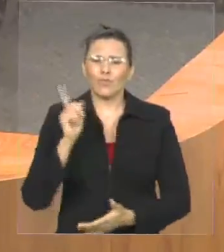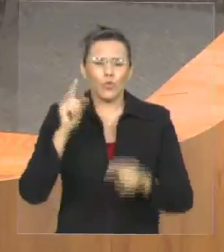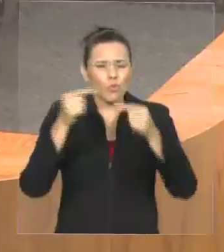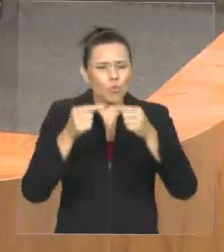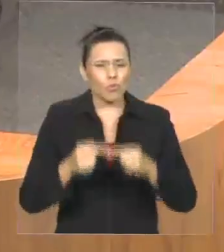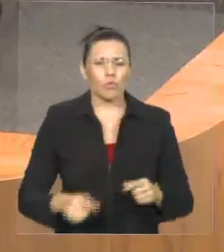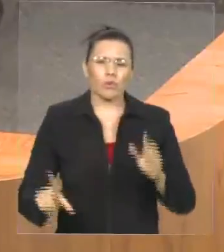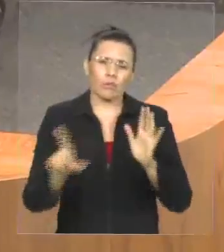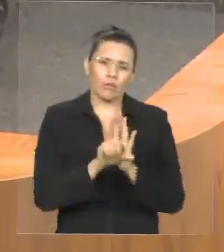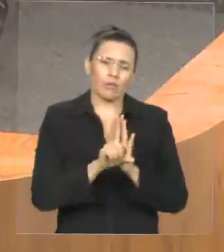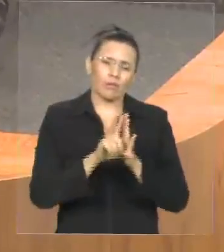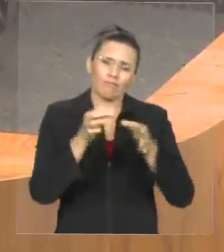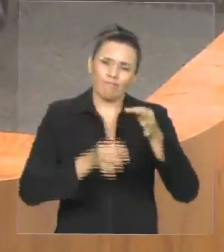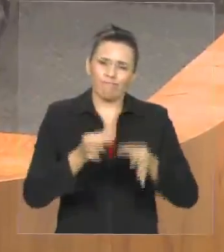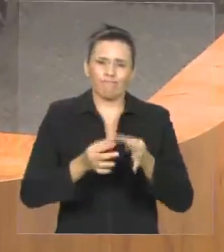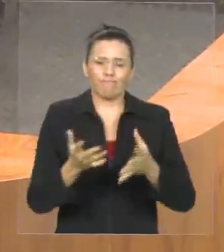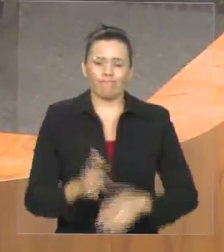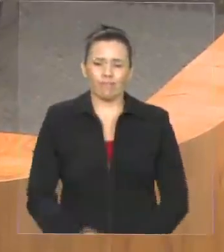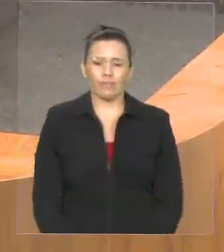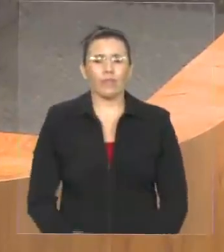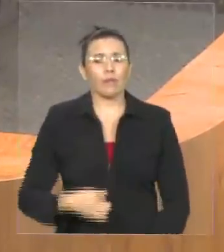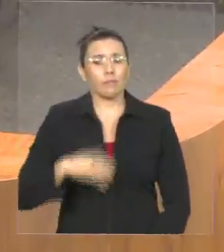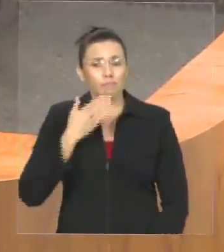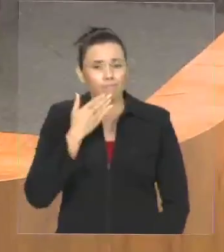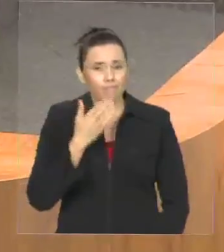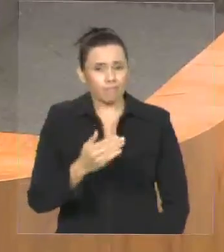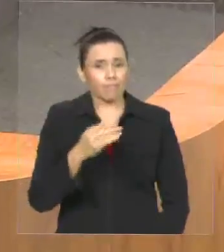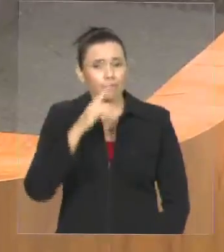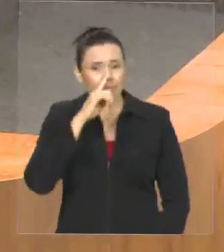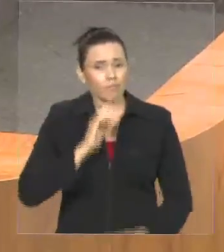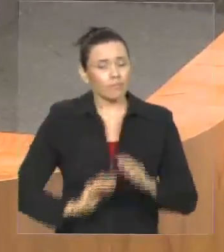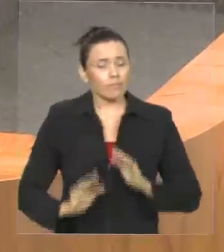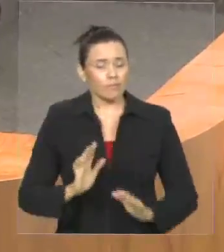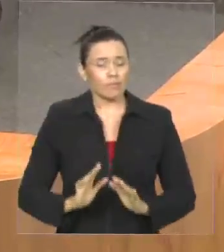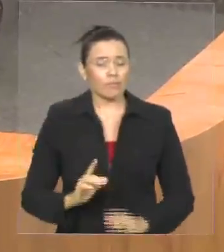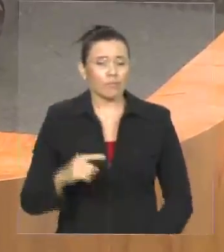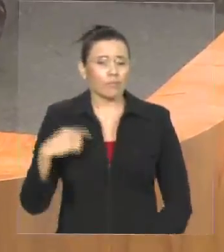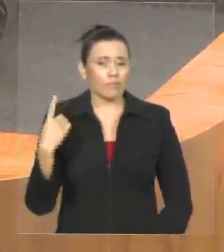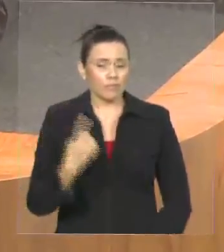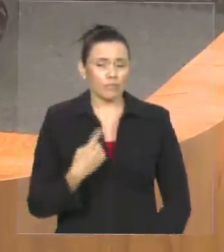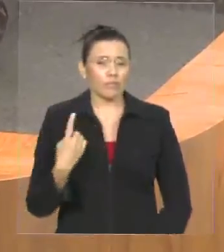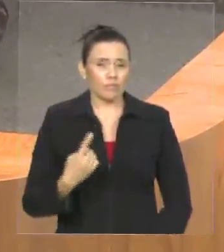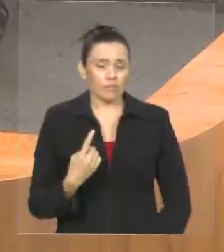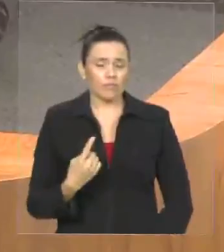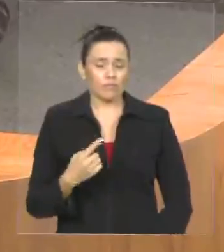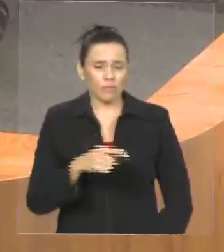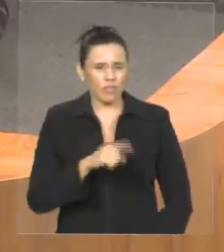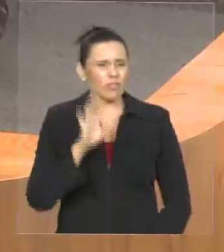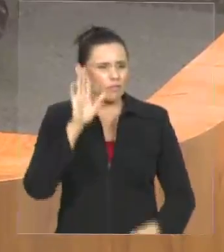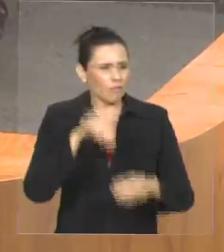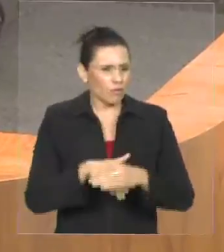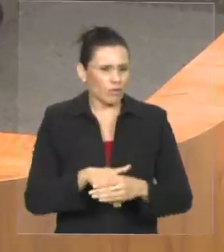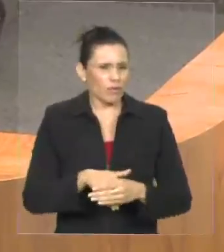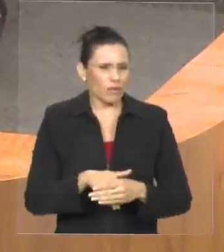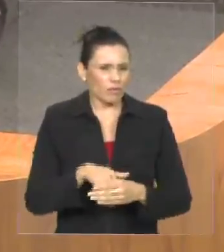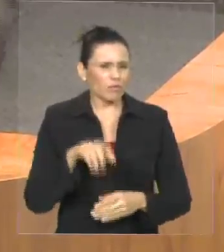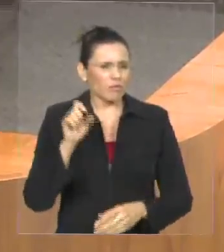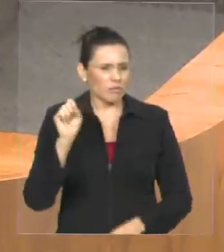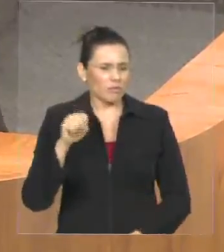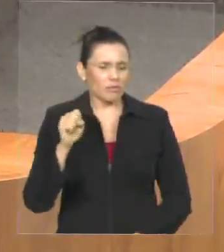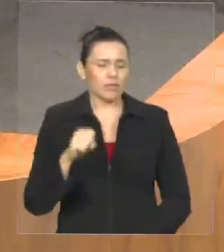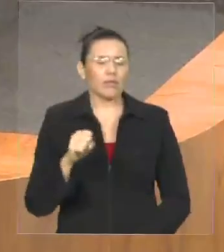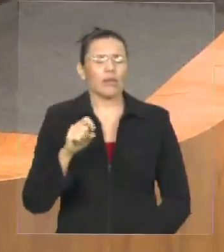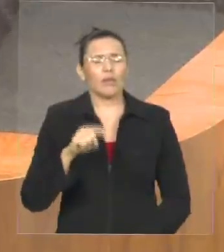Peço cautela e peço para que a decisão que seja tomada seja retirada de pauta desse projeto de lei